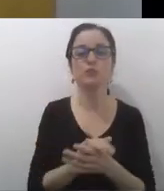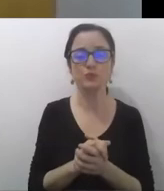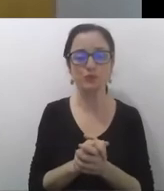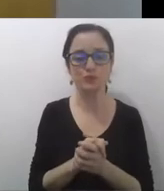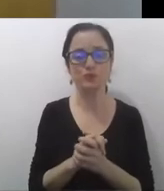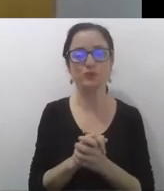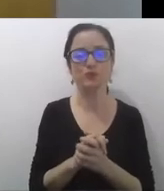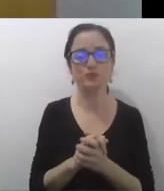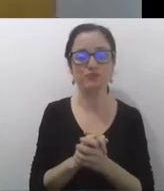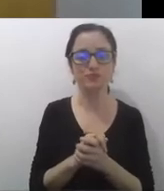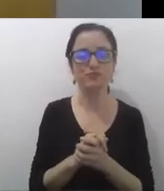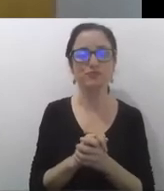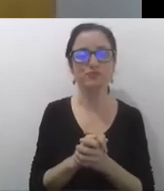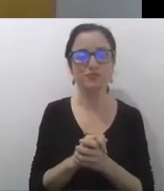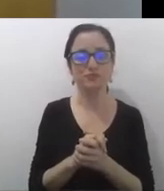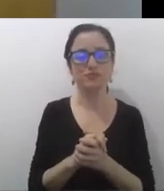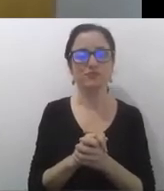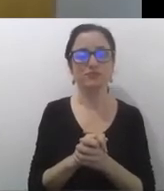exposição contigo agora, a exposição do MAC,